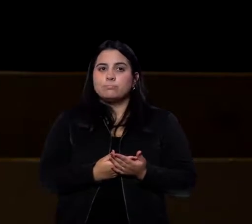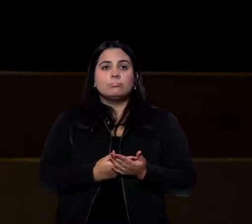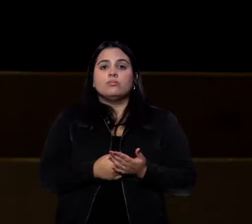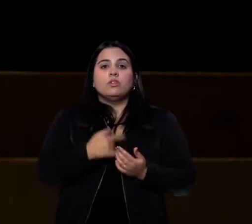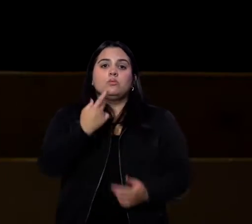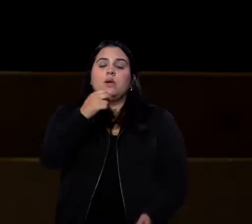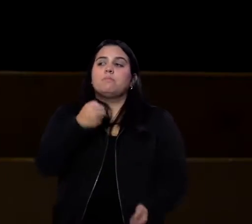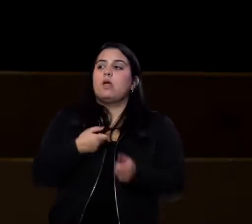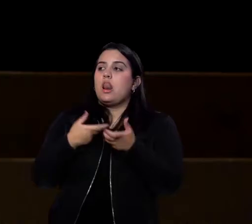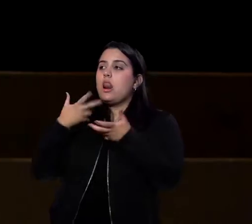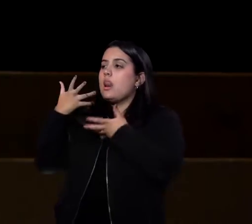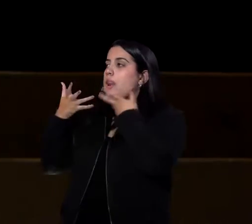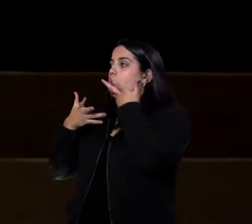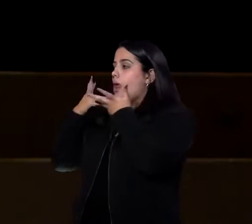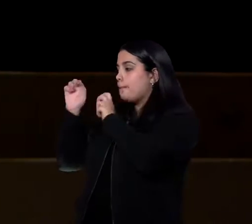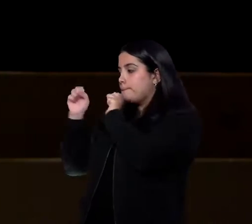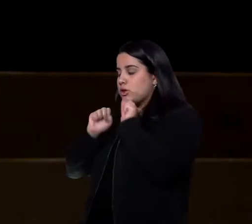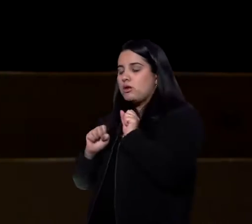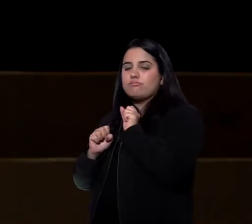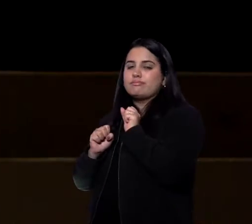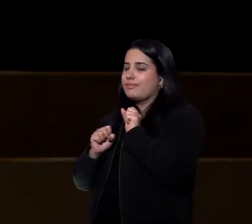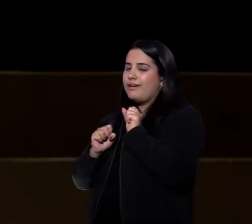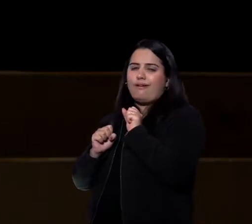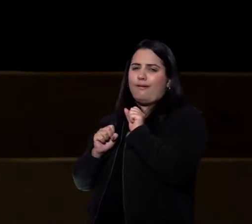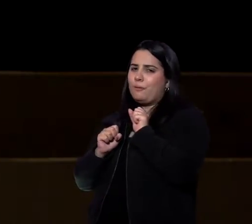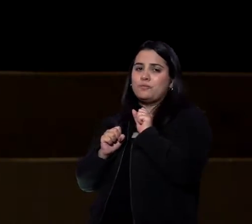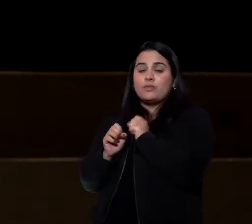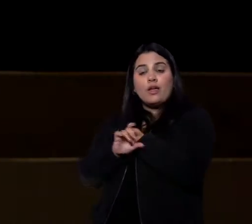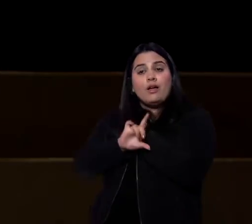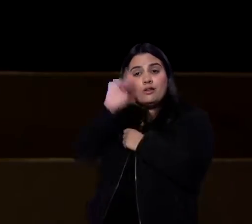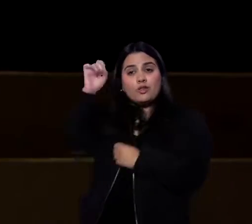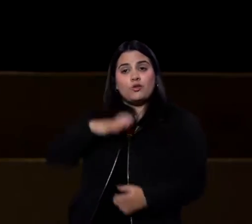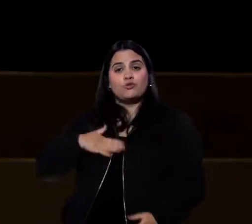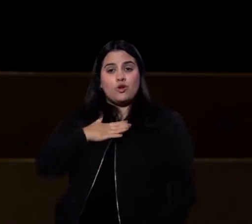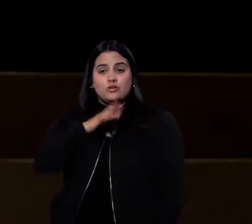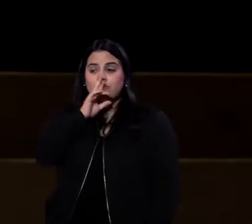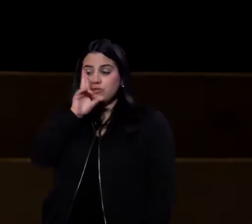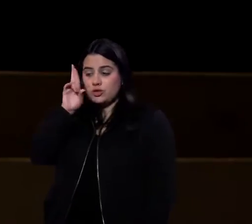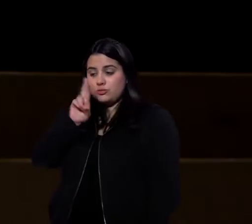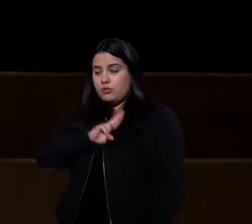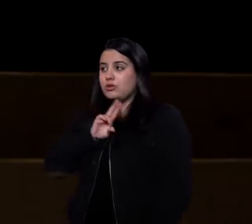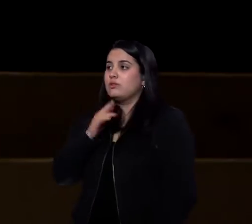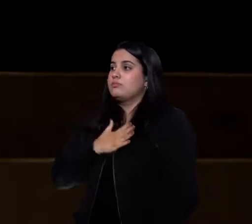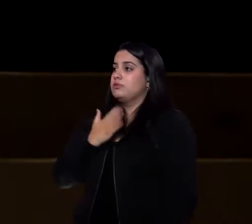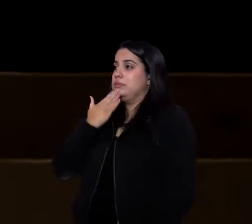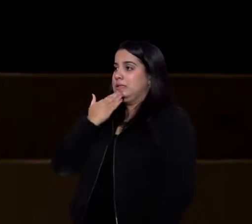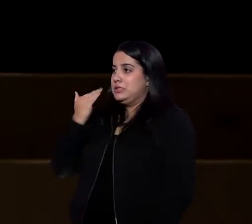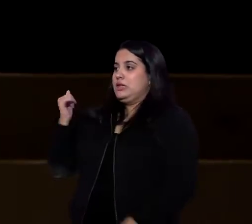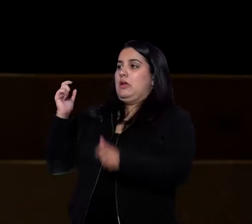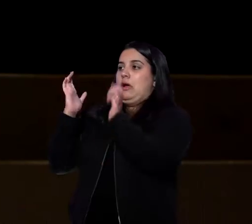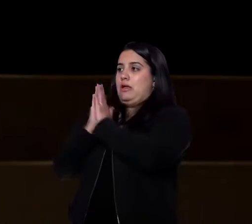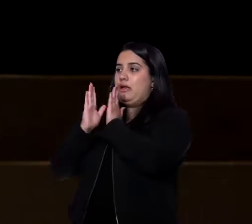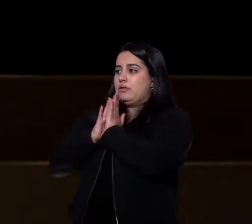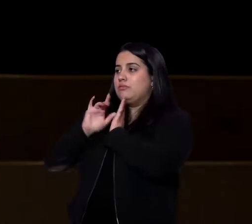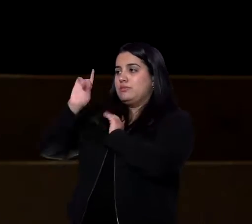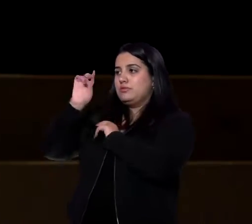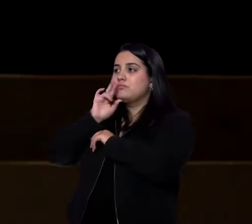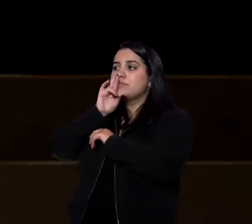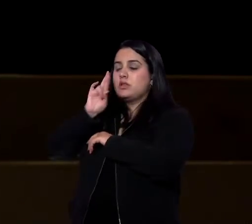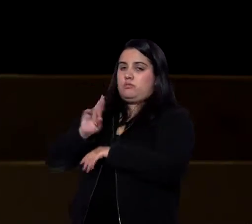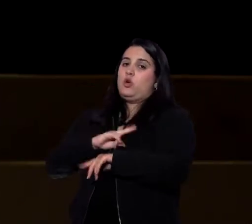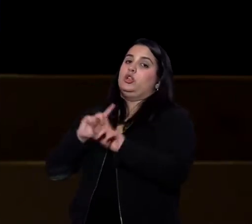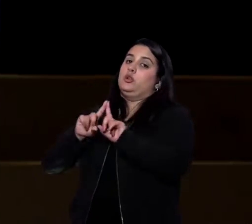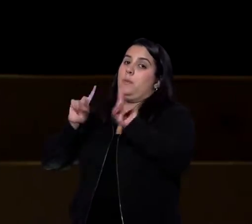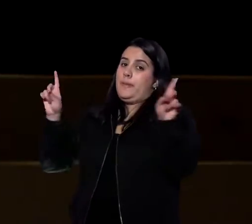poder. Deus tem prazer em responder os nossos pedidos, as nossas orações, desde que isso glorifique o